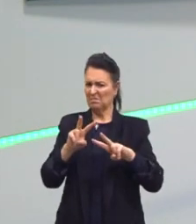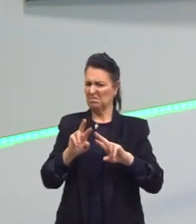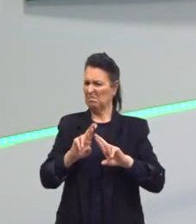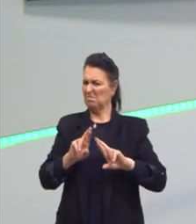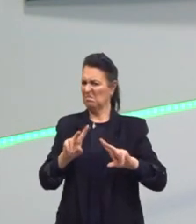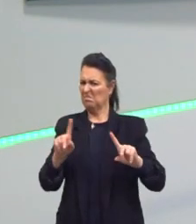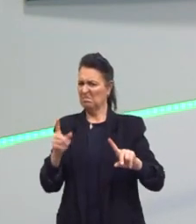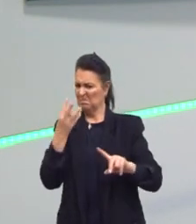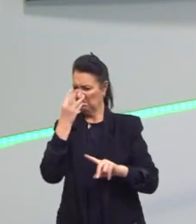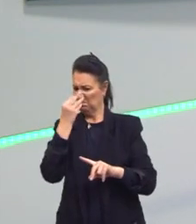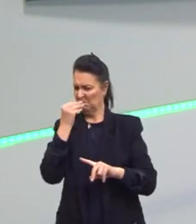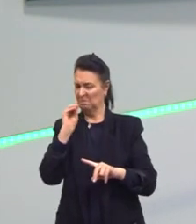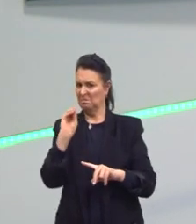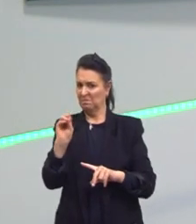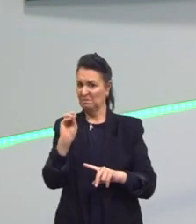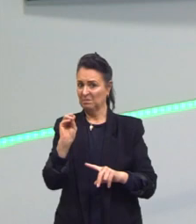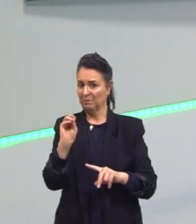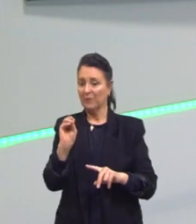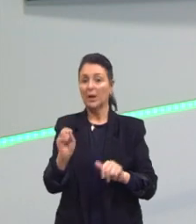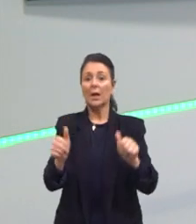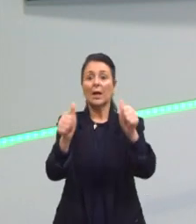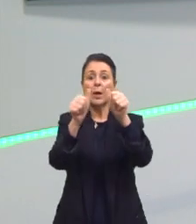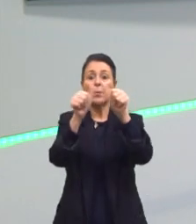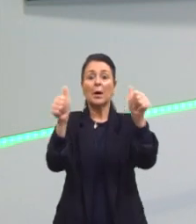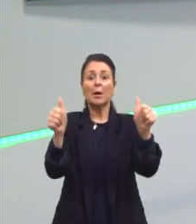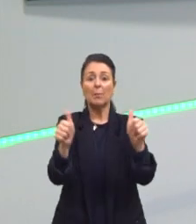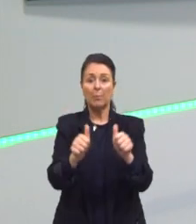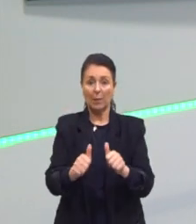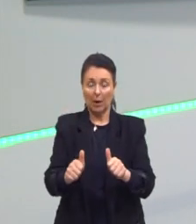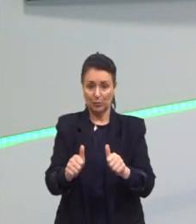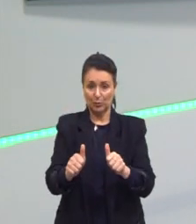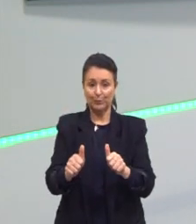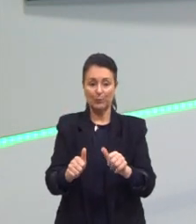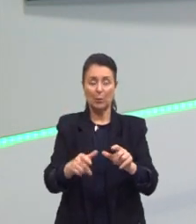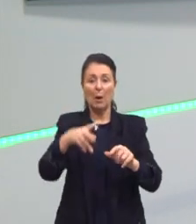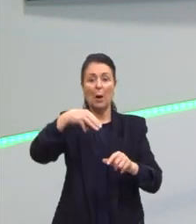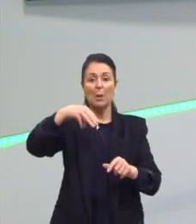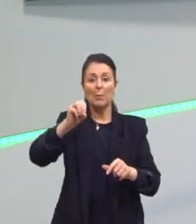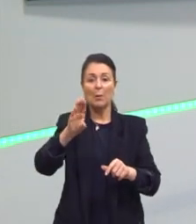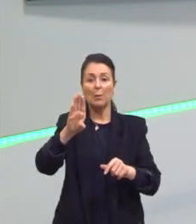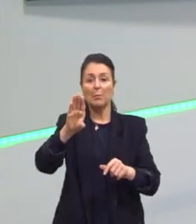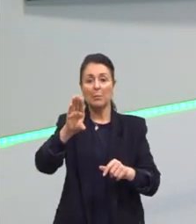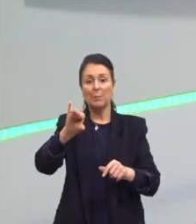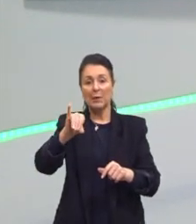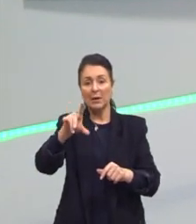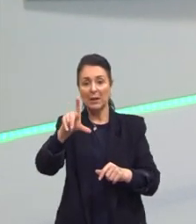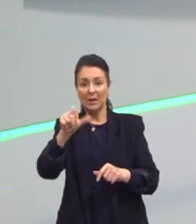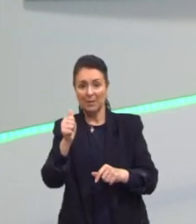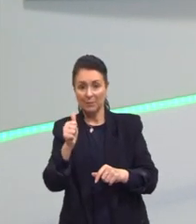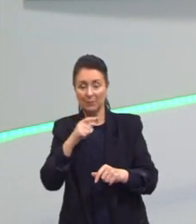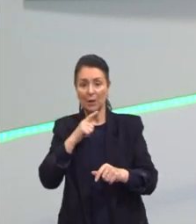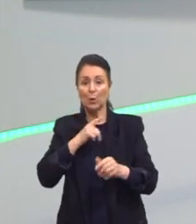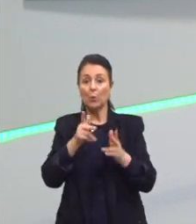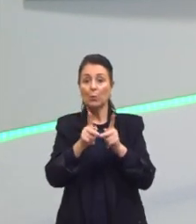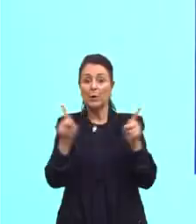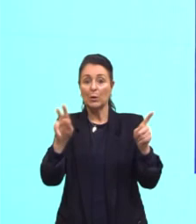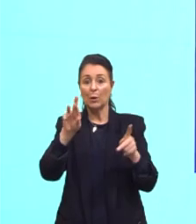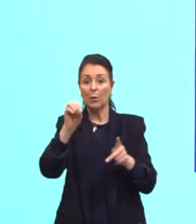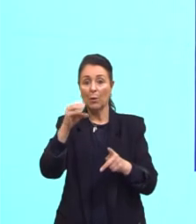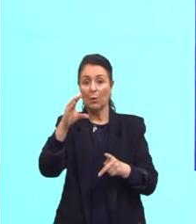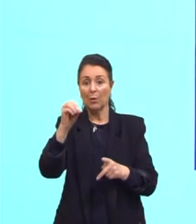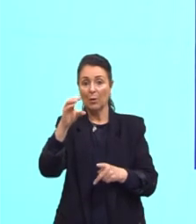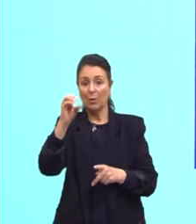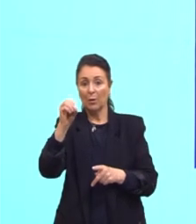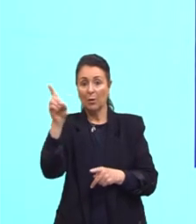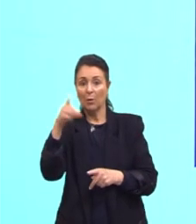aí que eu trago para slide uma imagem de uma mobília porque no período Rococó nós temos muito disto de uma